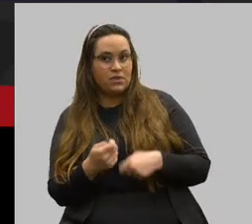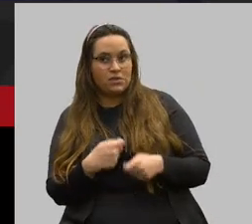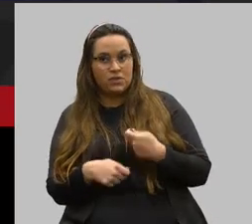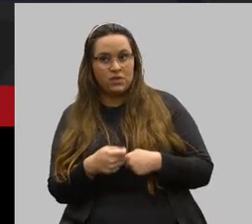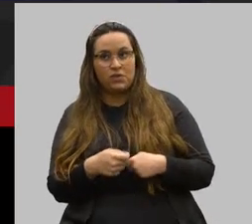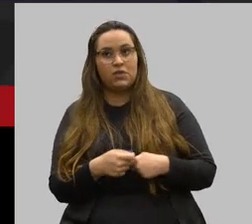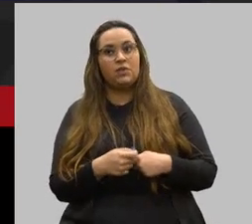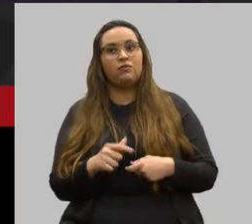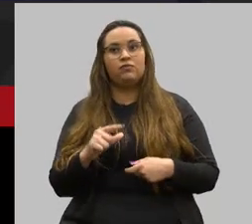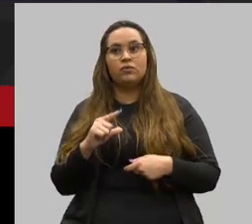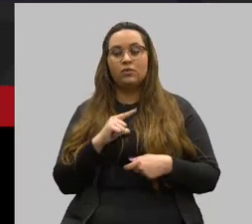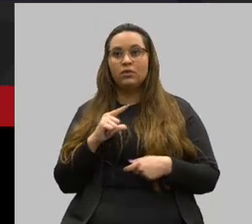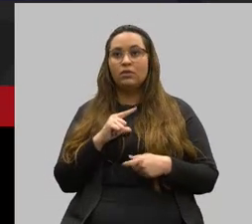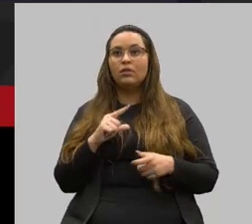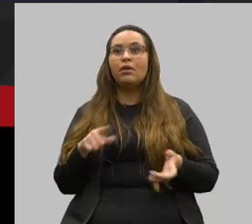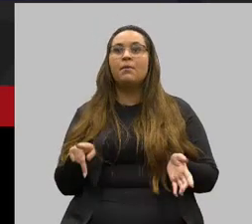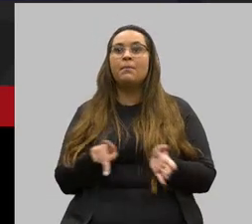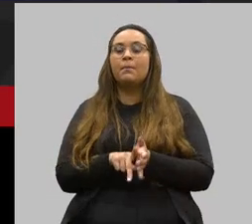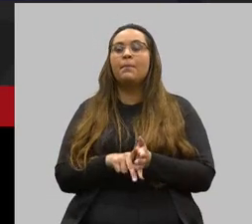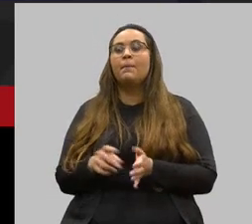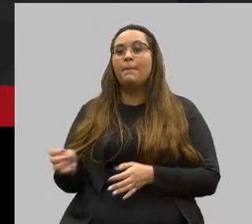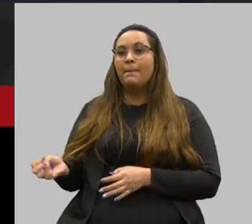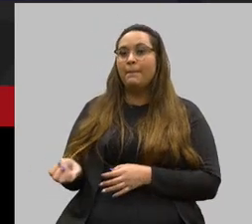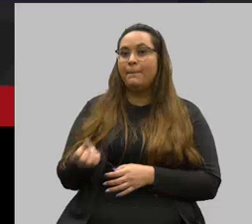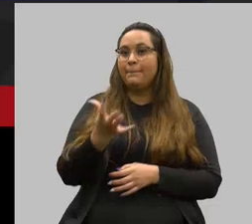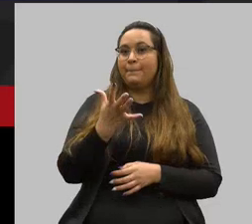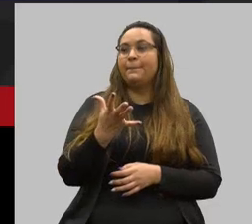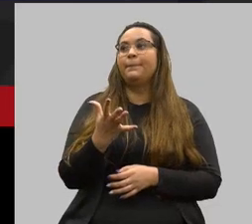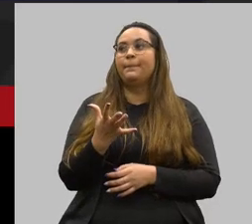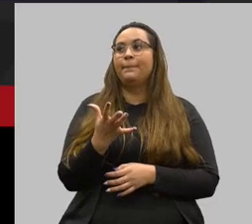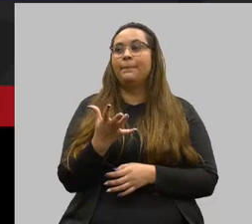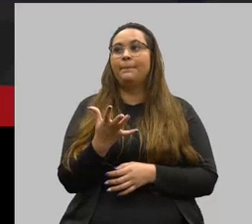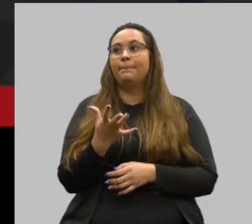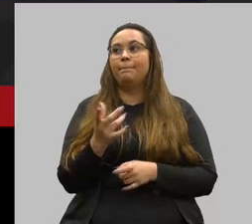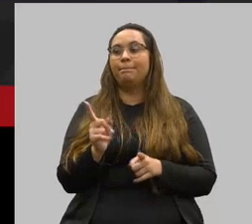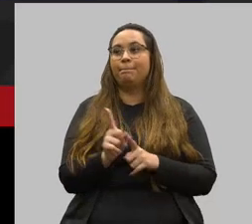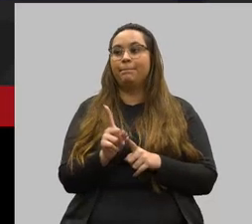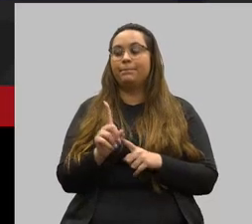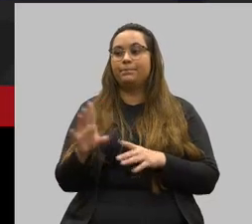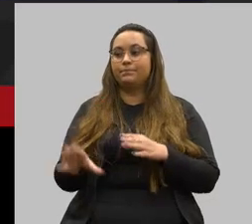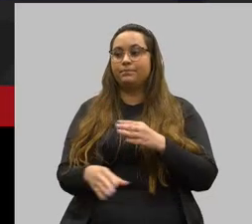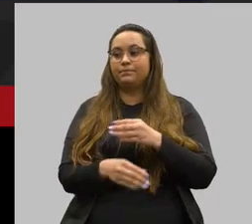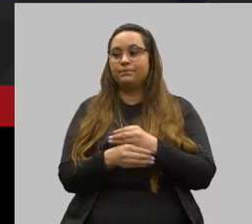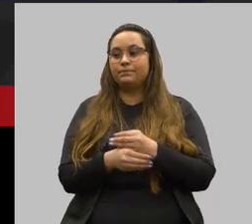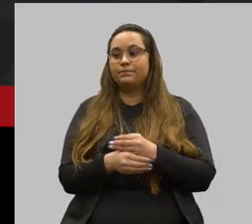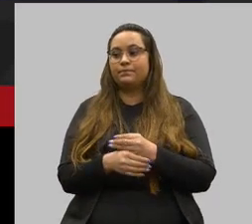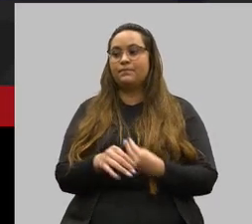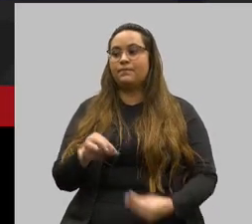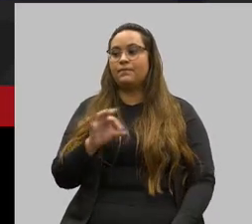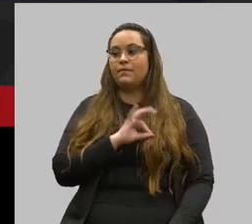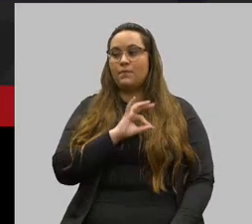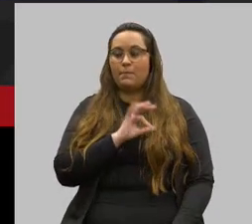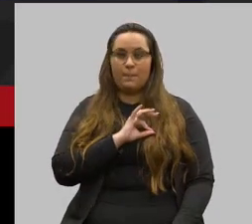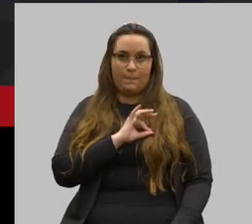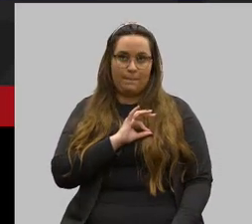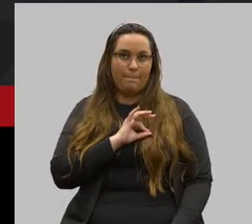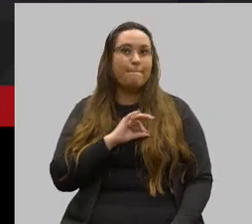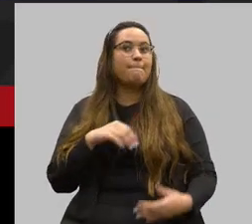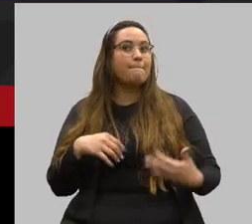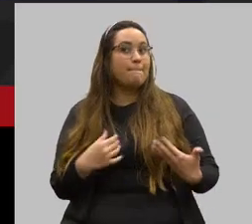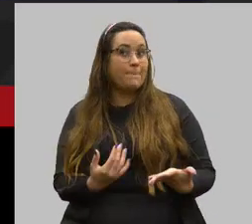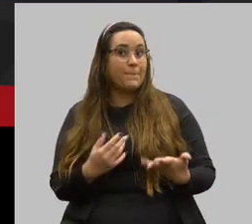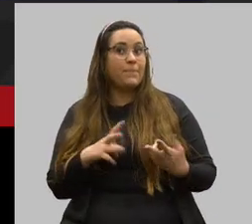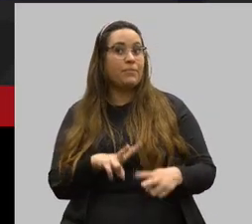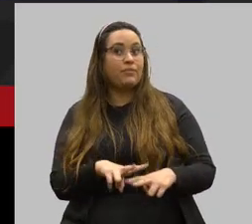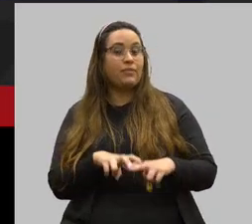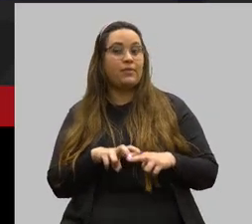respeito a uma inovação que eu vou tratar mais adiante né que é a implementação do procedimento de polícia judiciária eletrônica então com isso nós